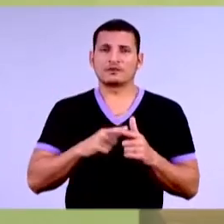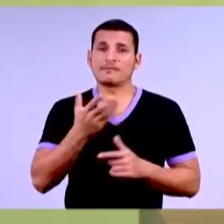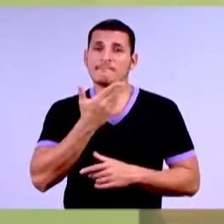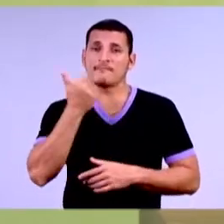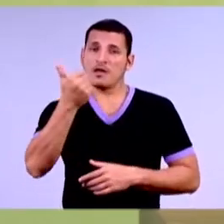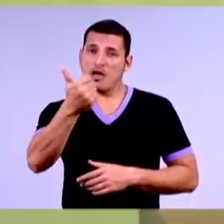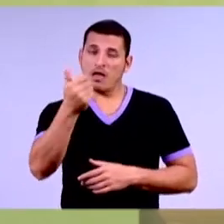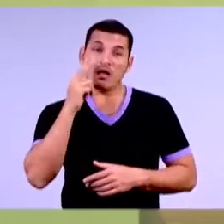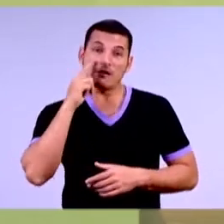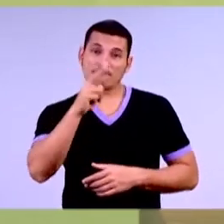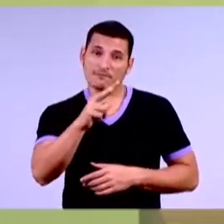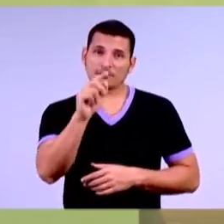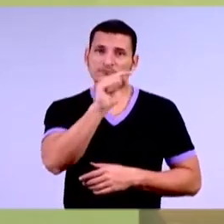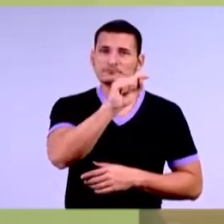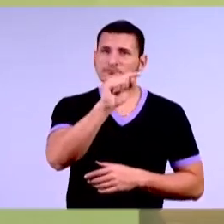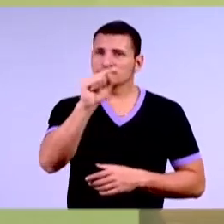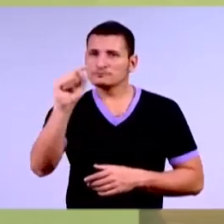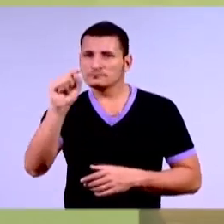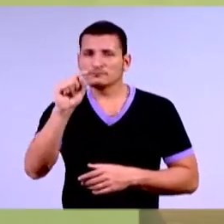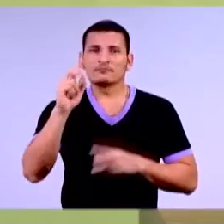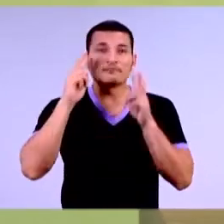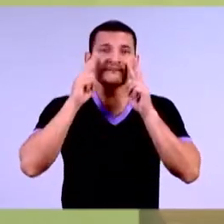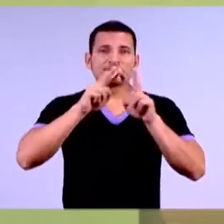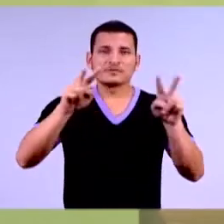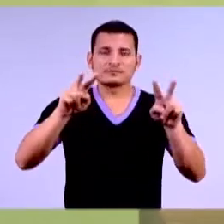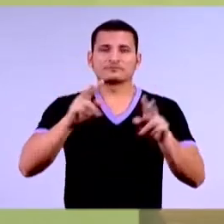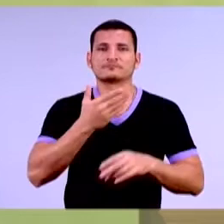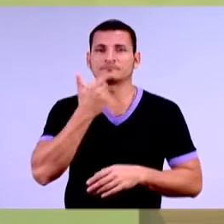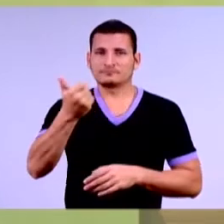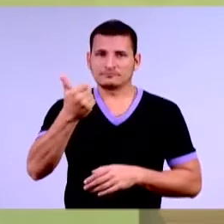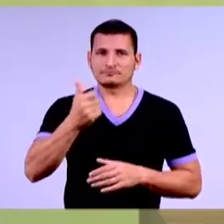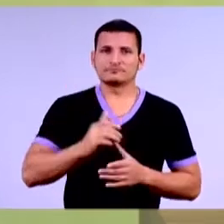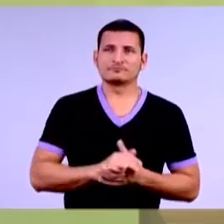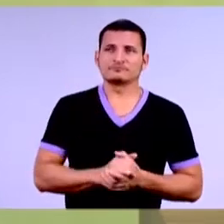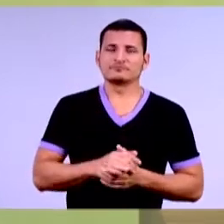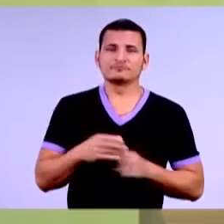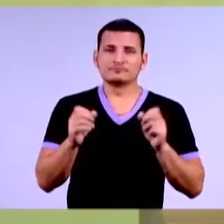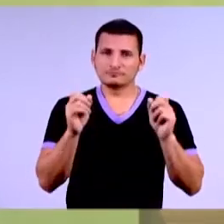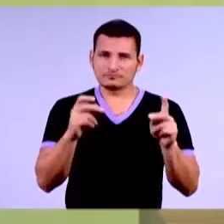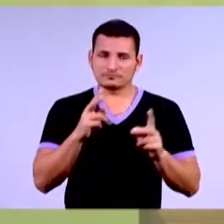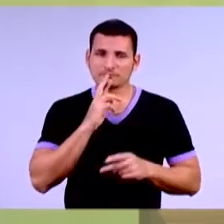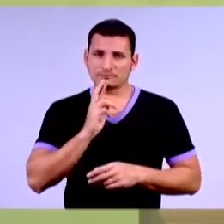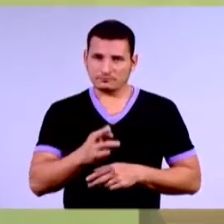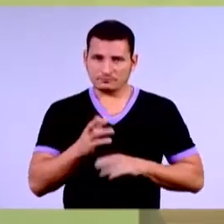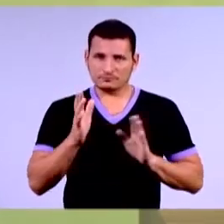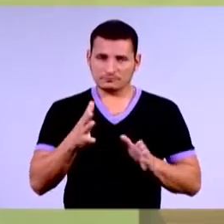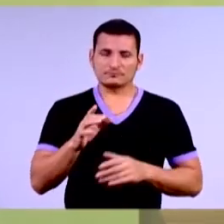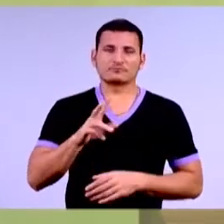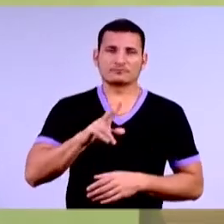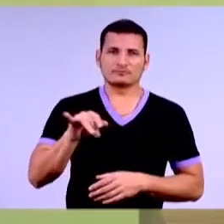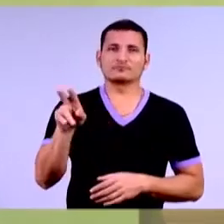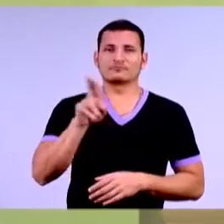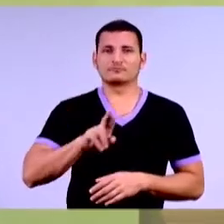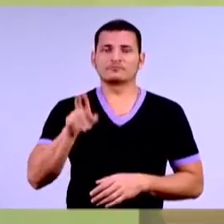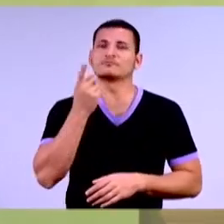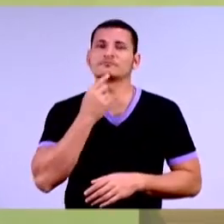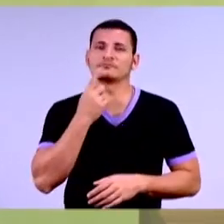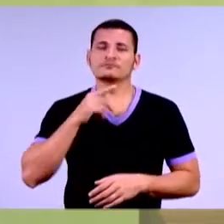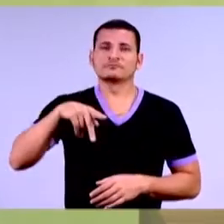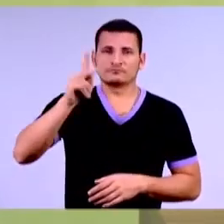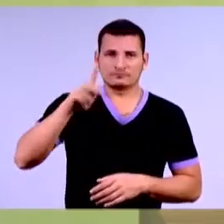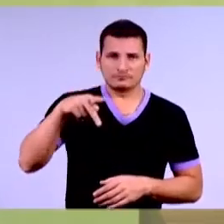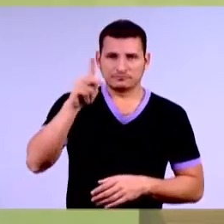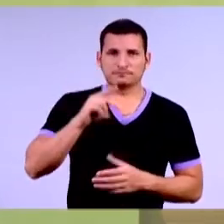fácil quando grifa fica mais visível ok eu já responder que já responde que vamos usar um certo bom dando